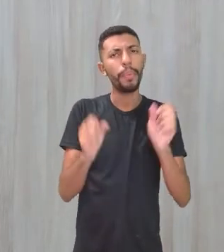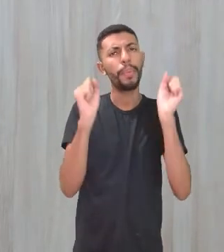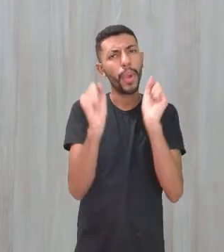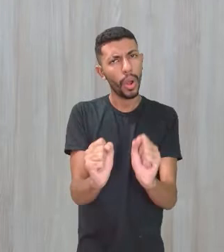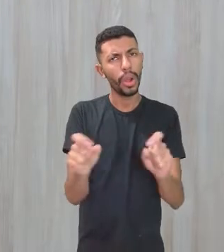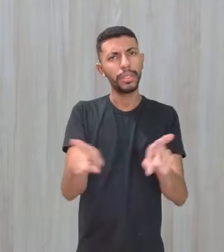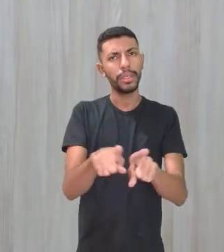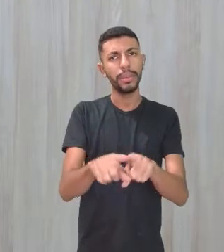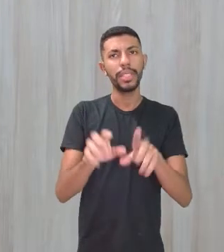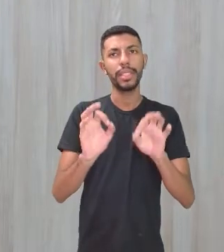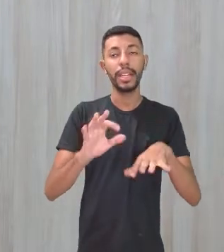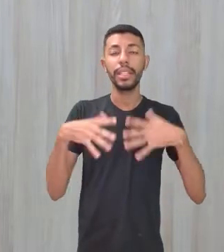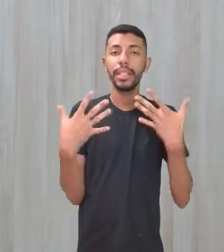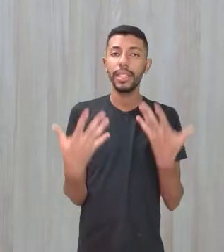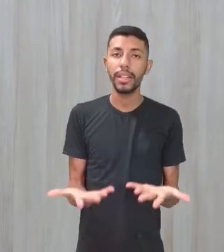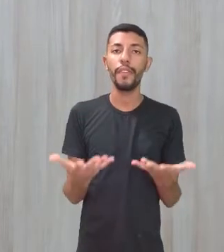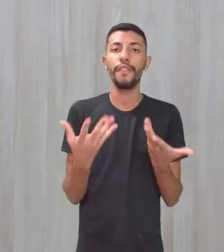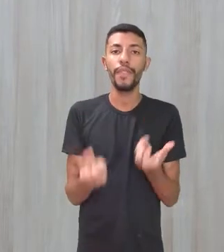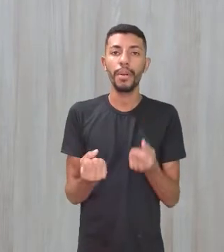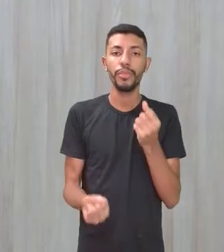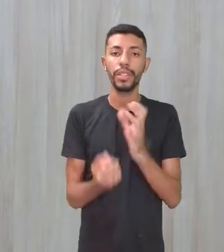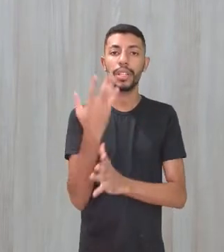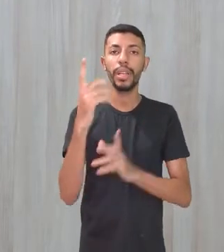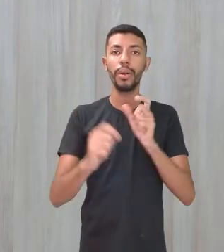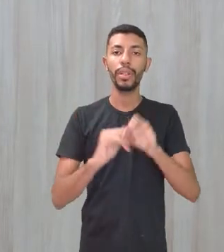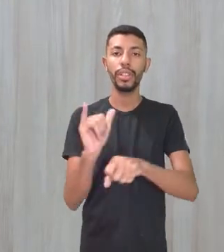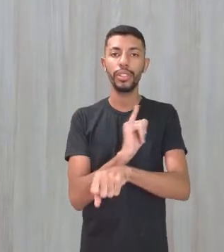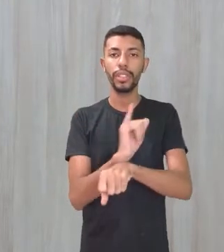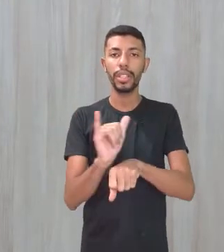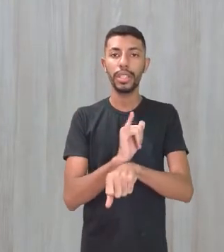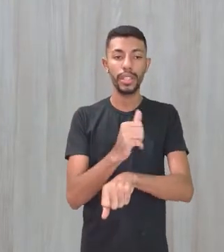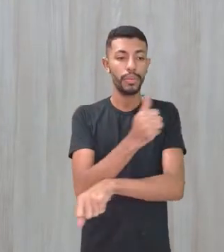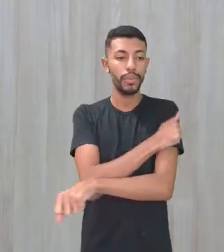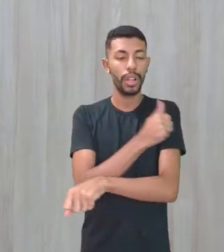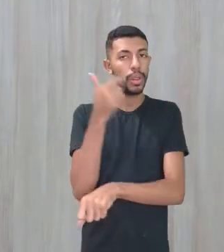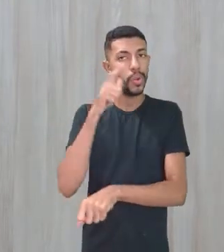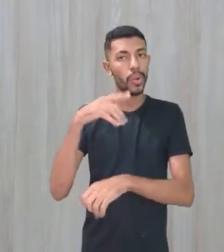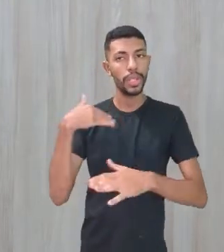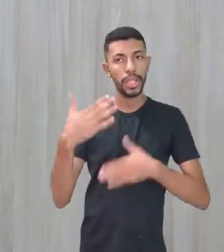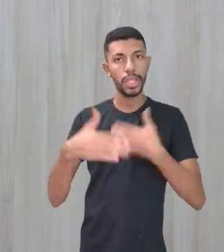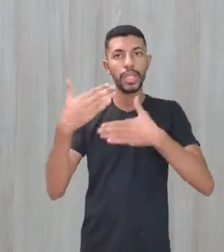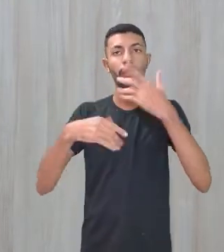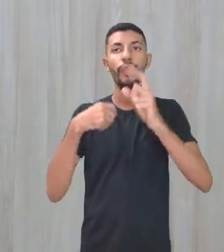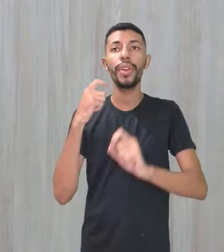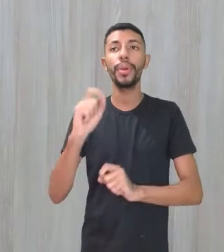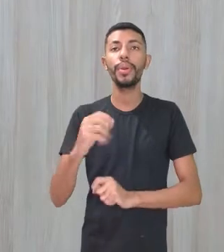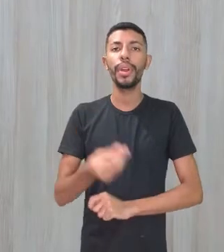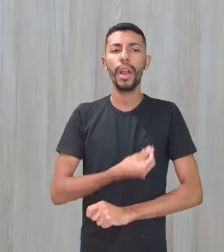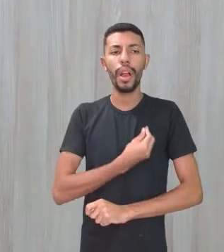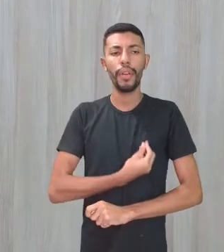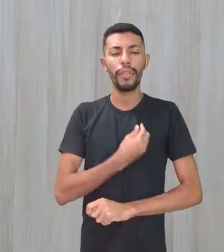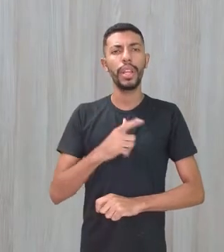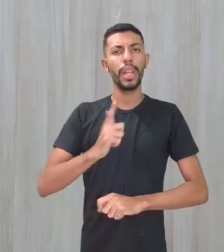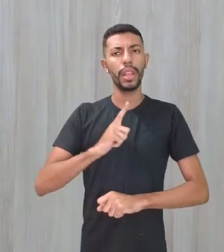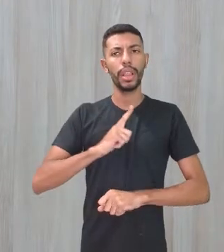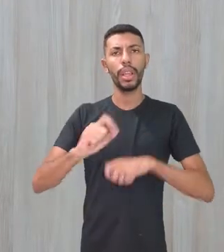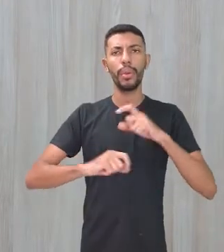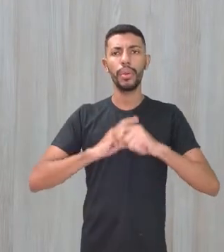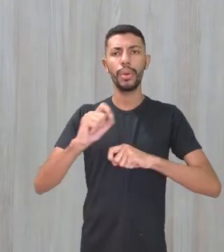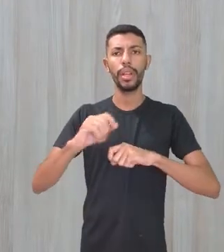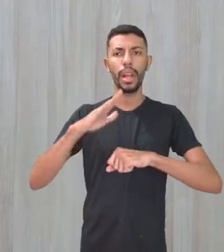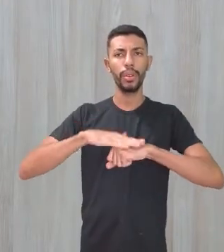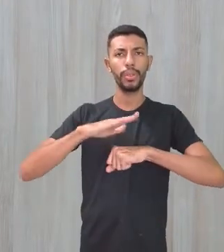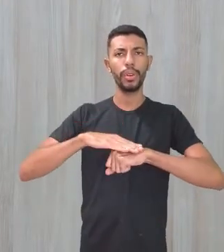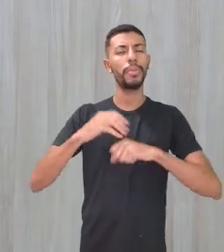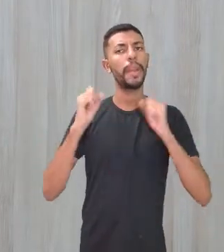vamos oferecer estratégias para que ele desenvolva na sua vida, que ele tenha autonomia, que ele